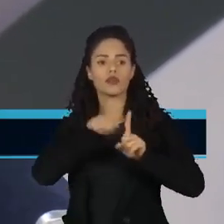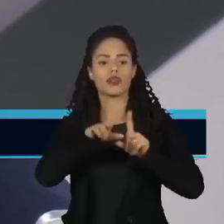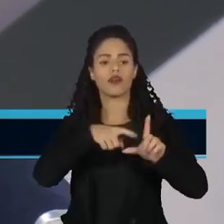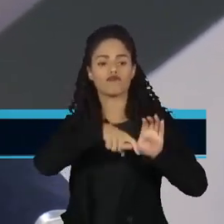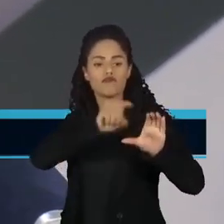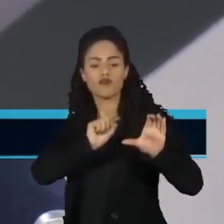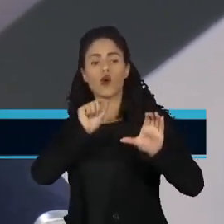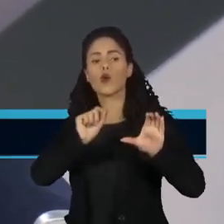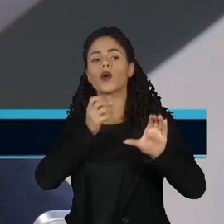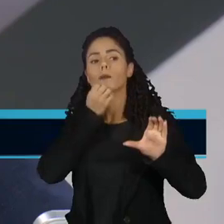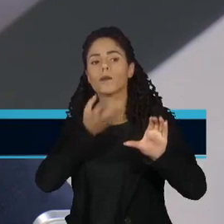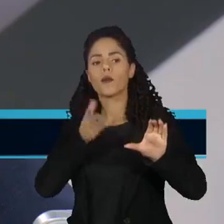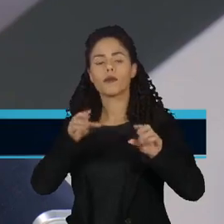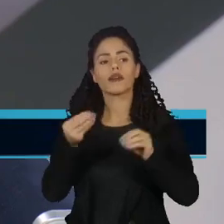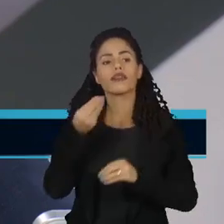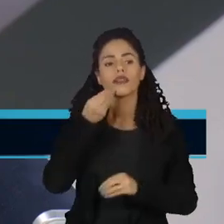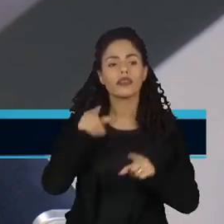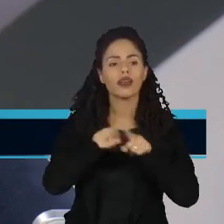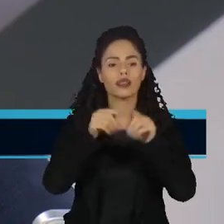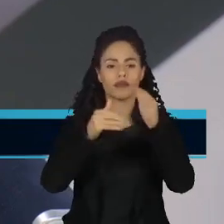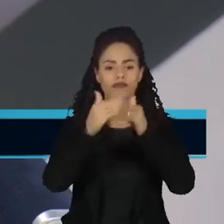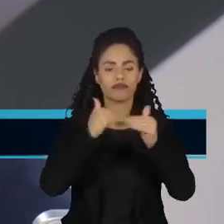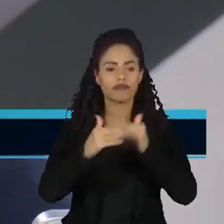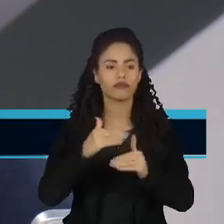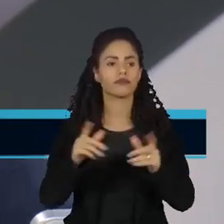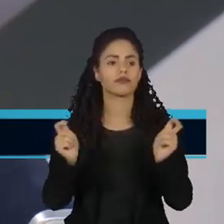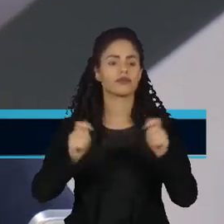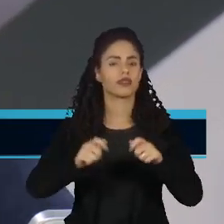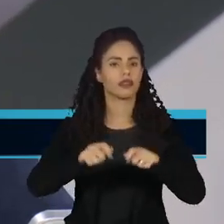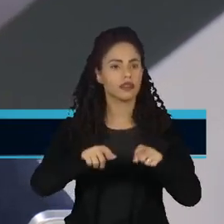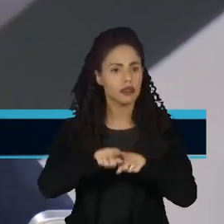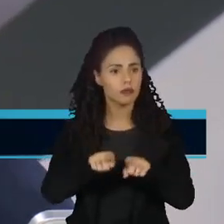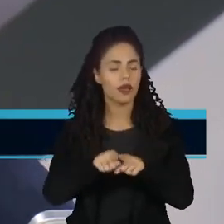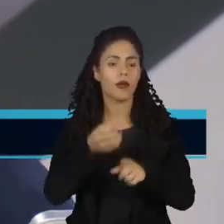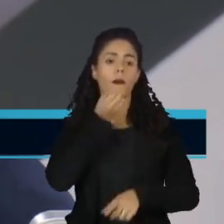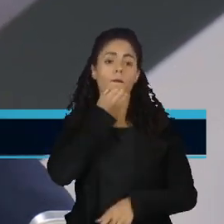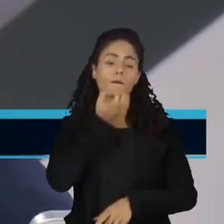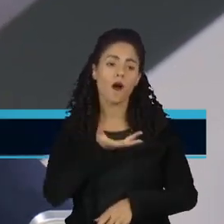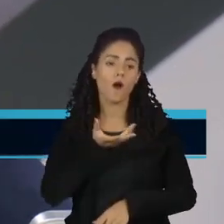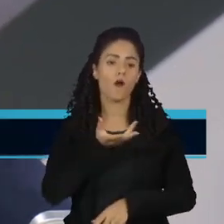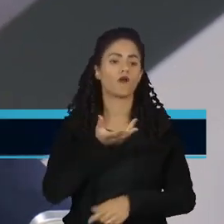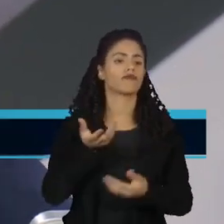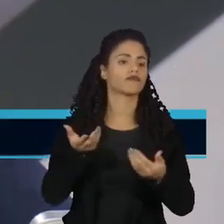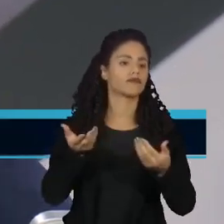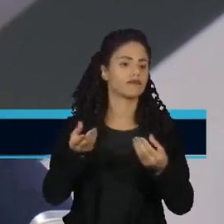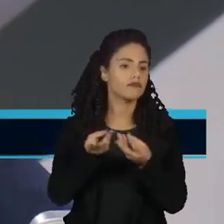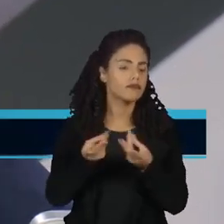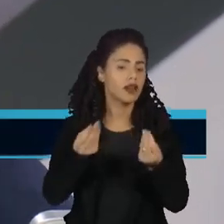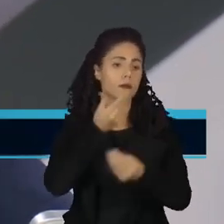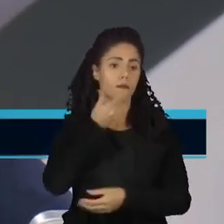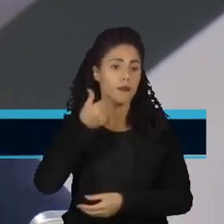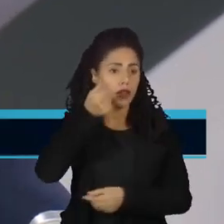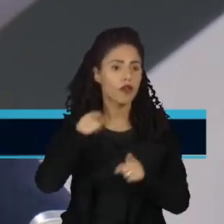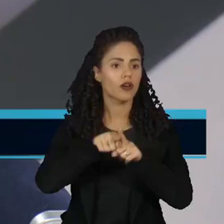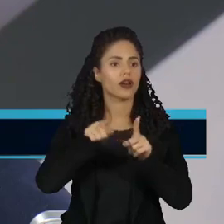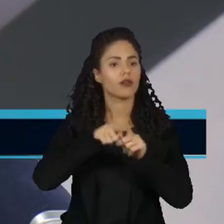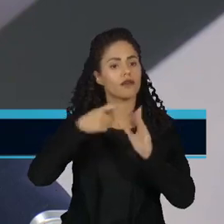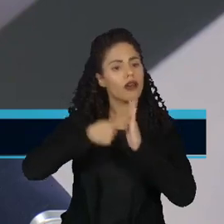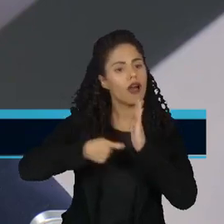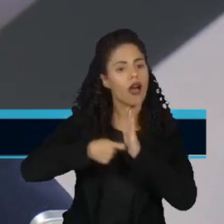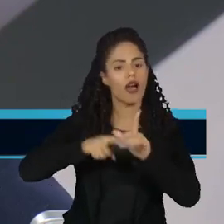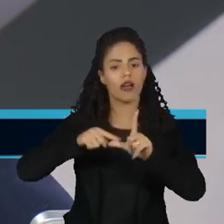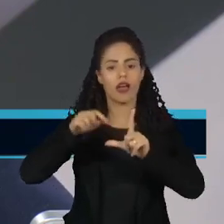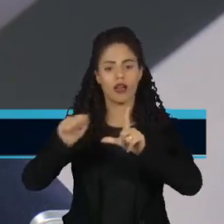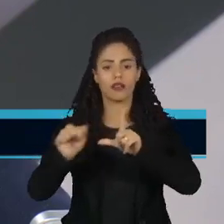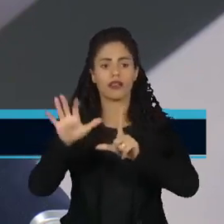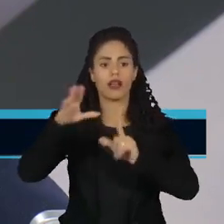positiva para diminuir a volatilidade da moeda, para manter a taxa de inflação a níveis